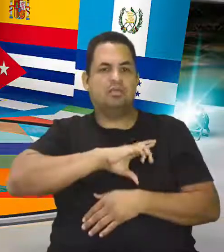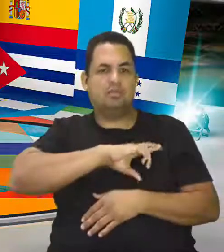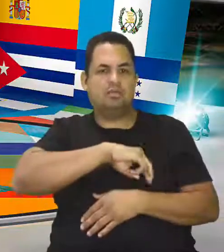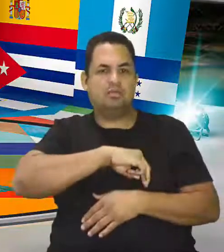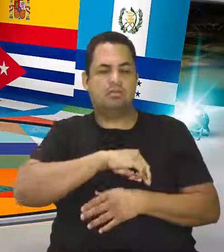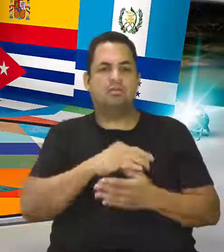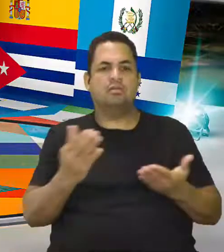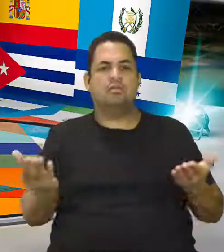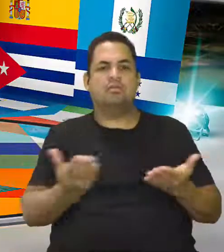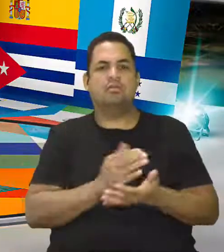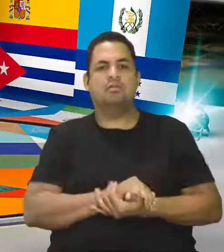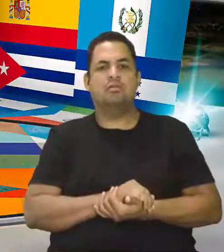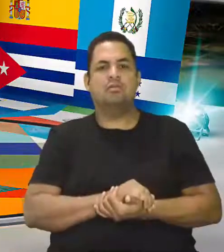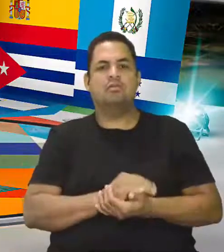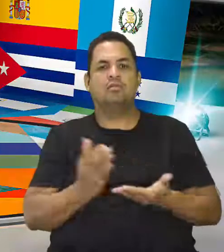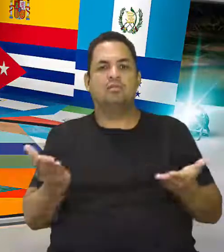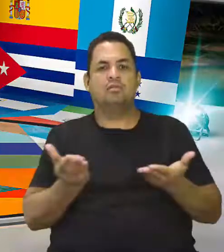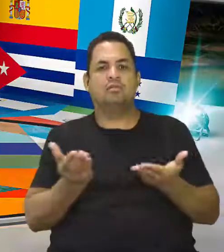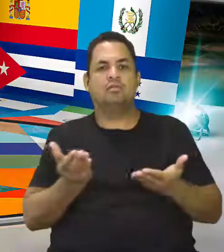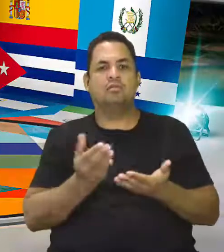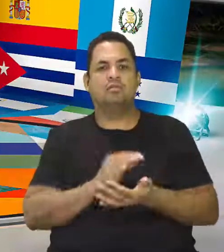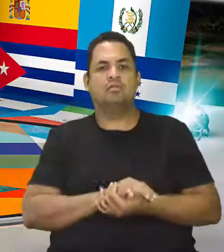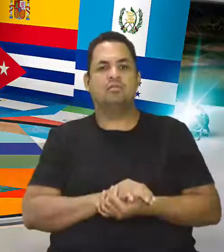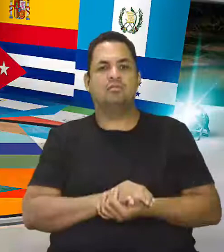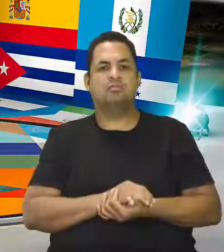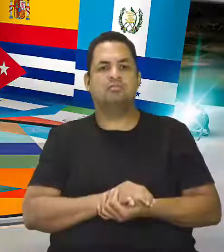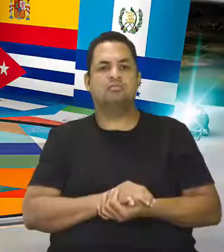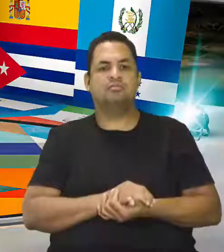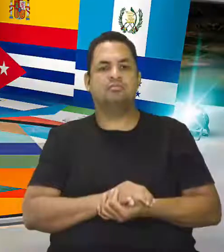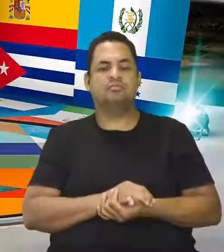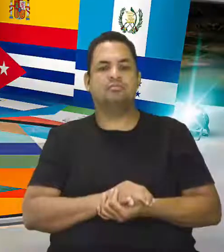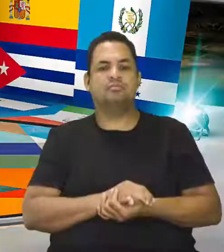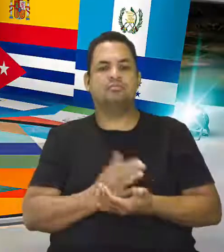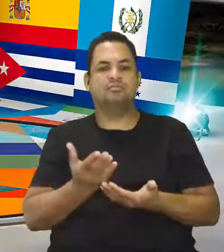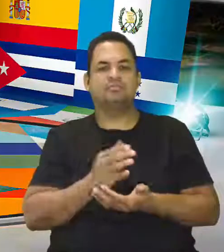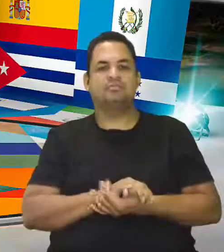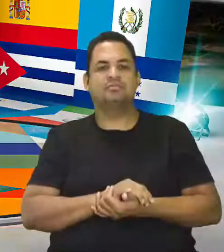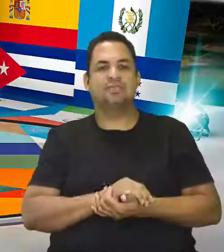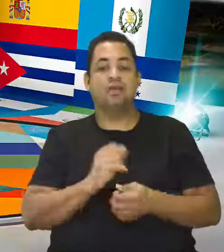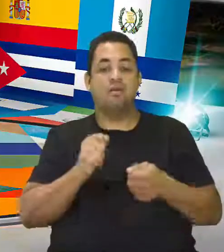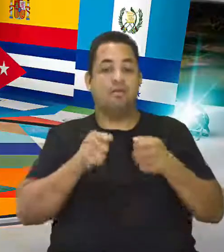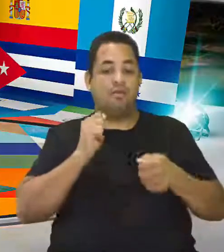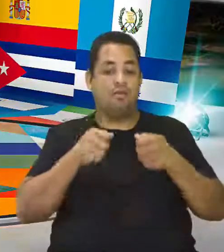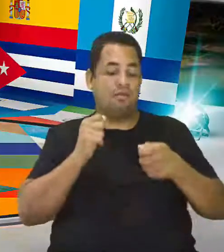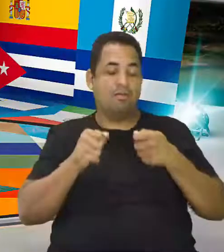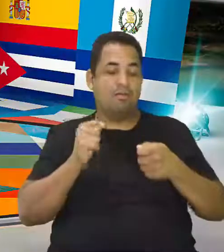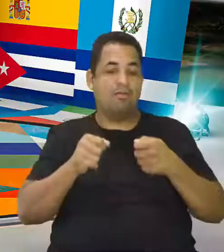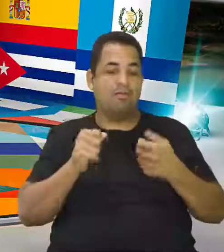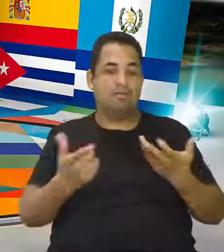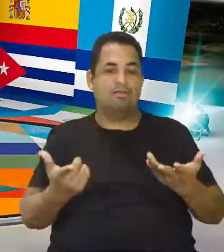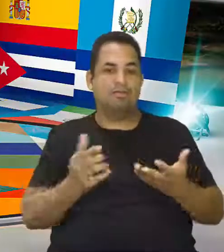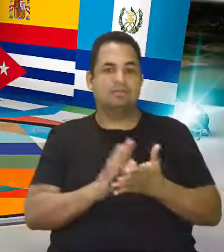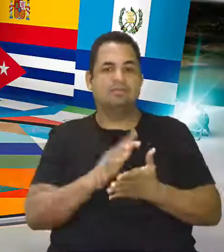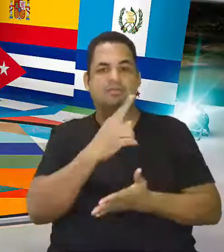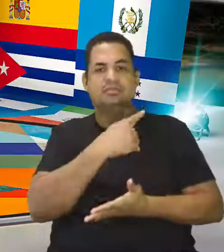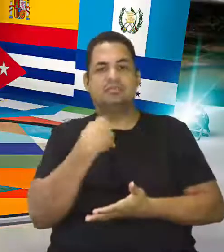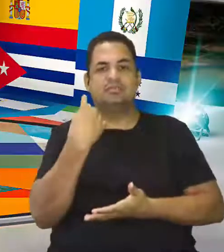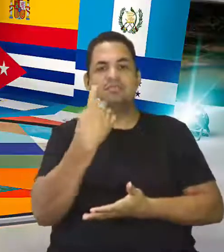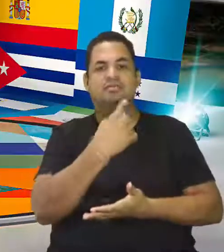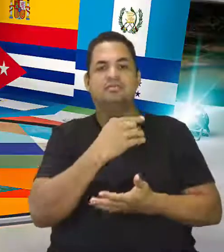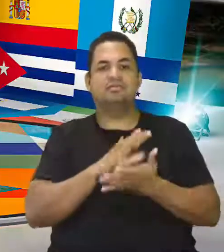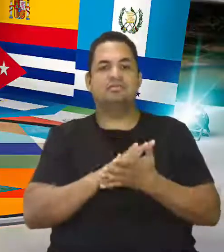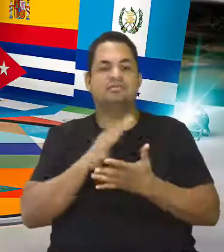Então, galerinha, e agora chegou aquele momento que rufem os tambores, que nós vamos fazer